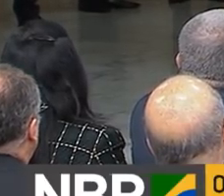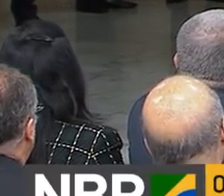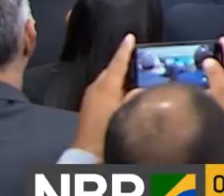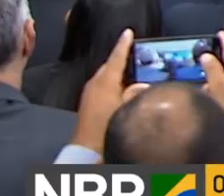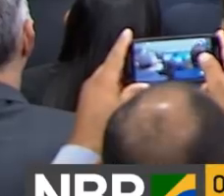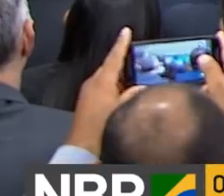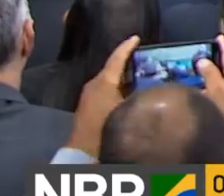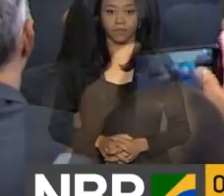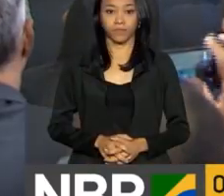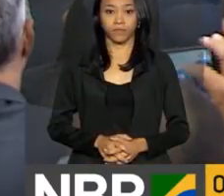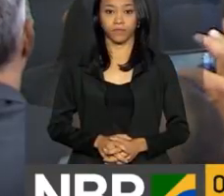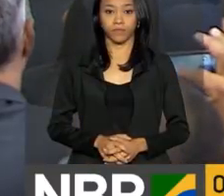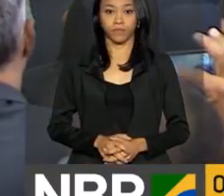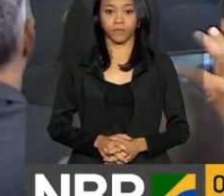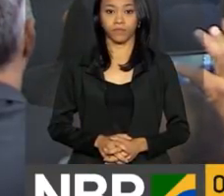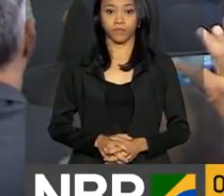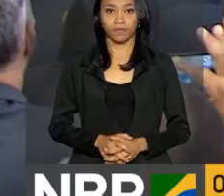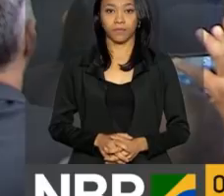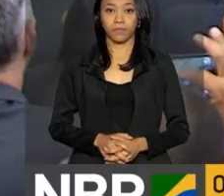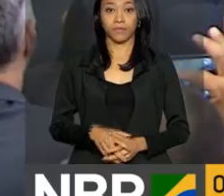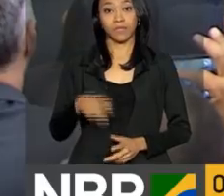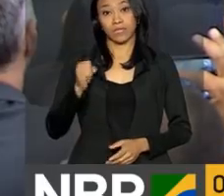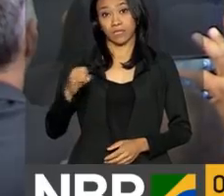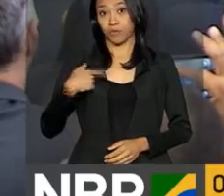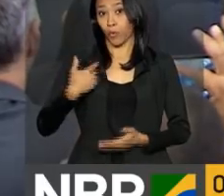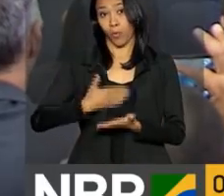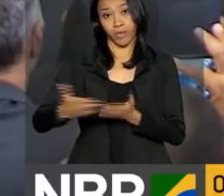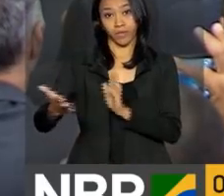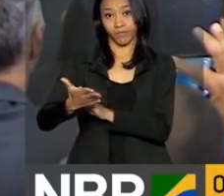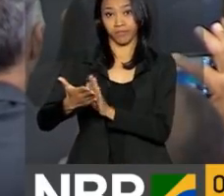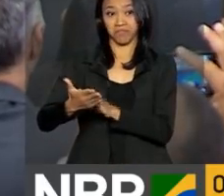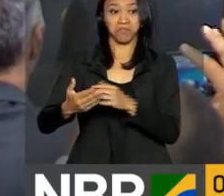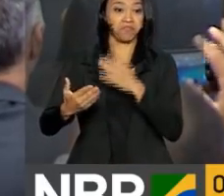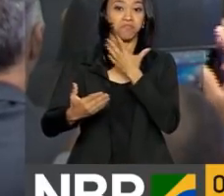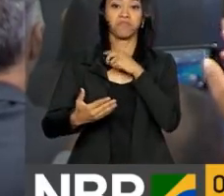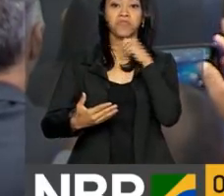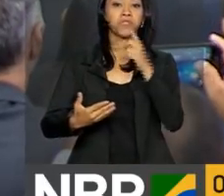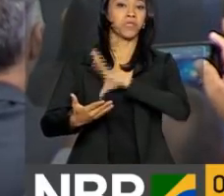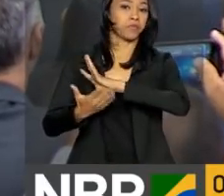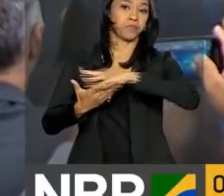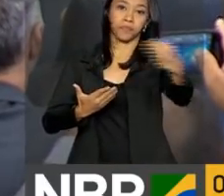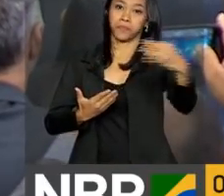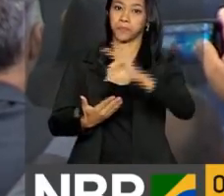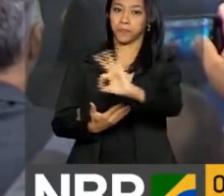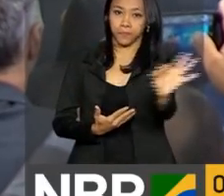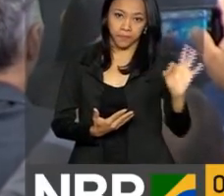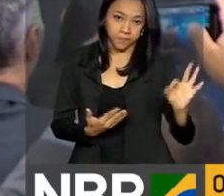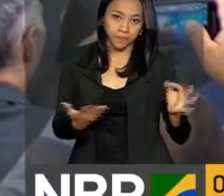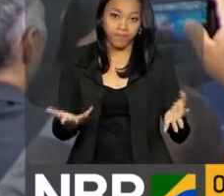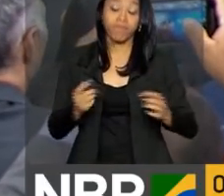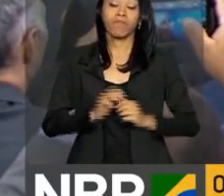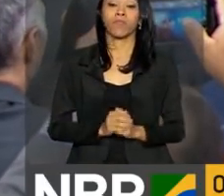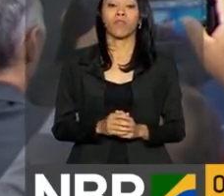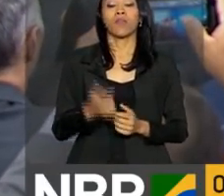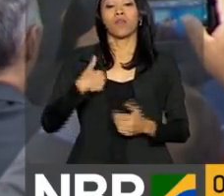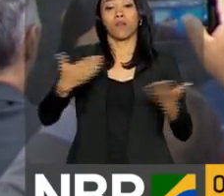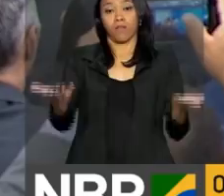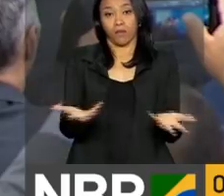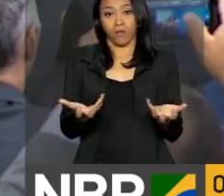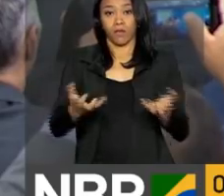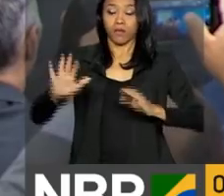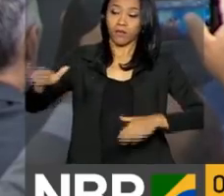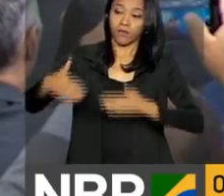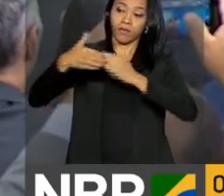se eu puxo palma ninguém aplaude né mas olha eu quero complementar o eliseu